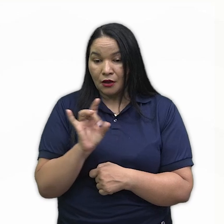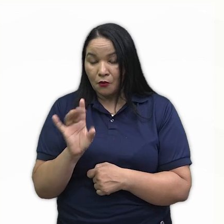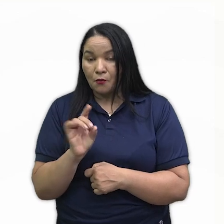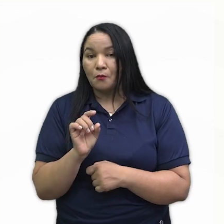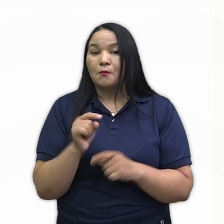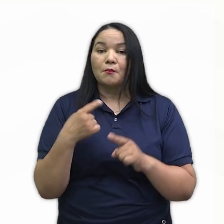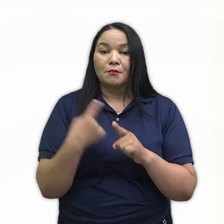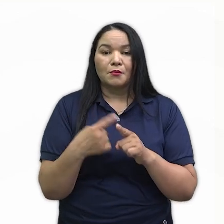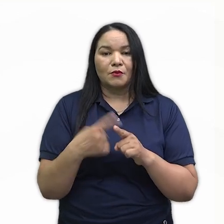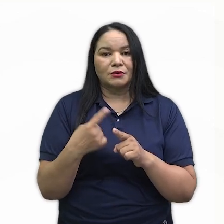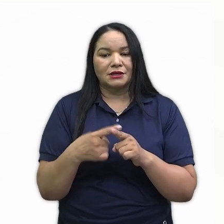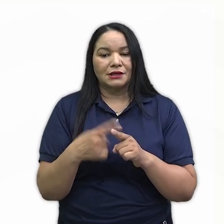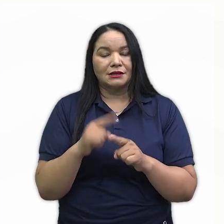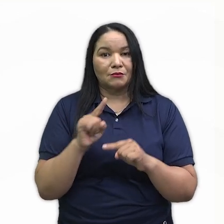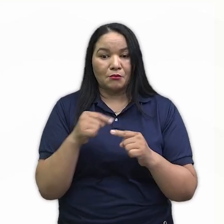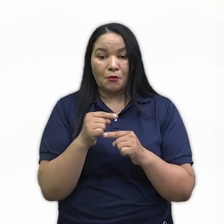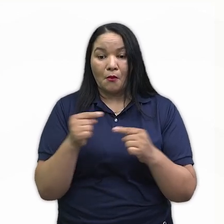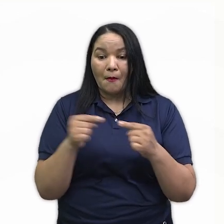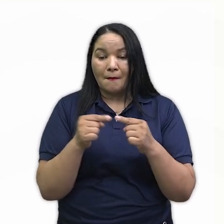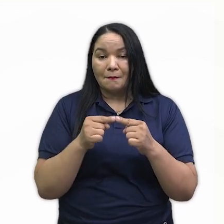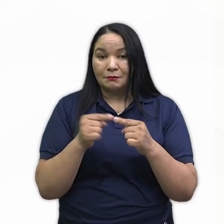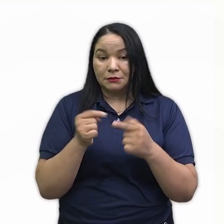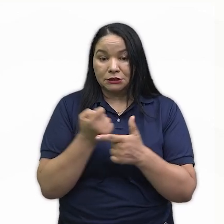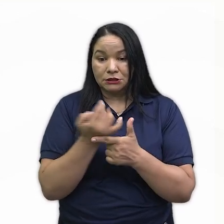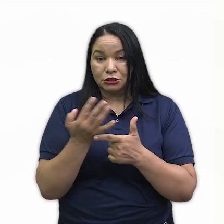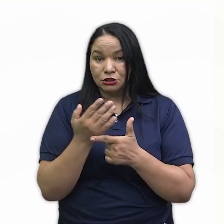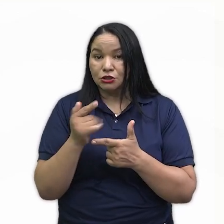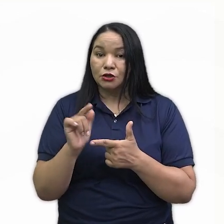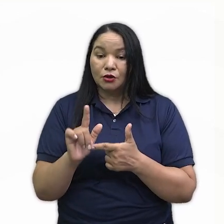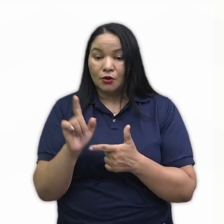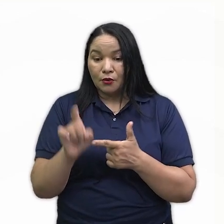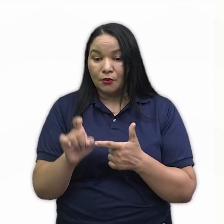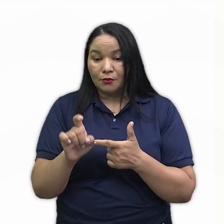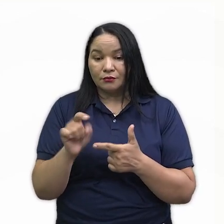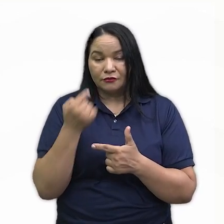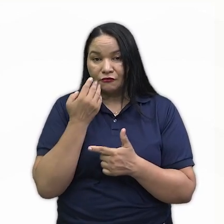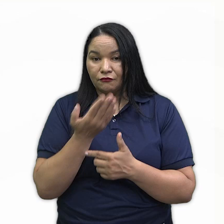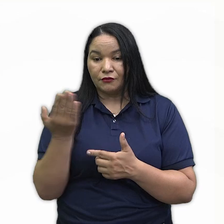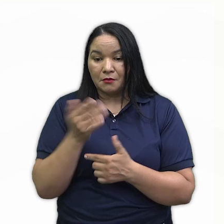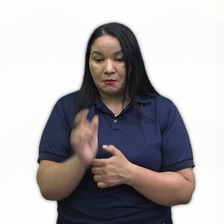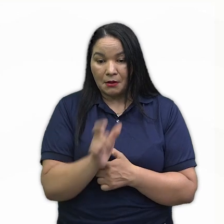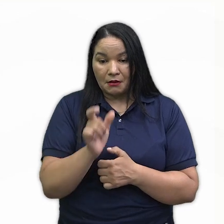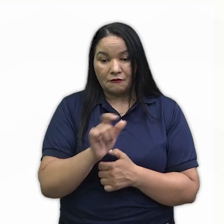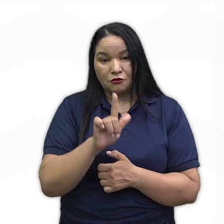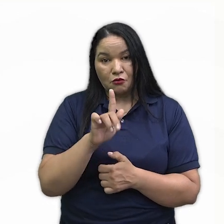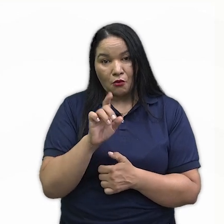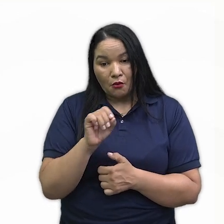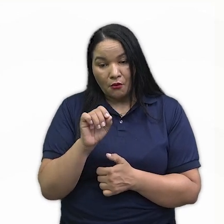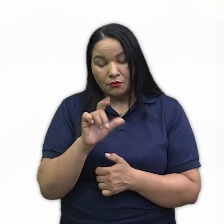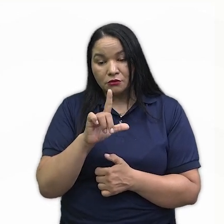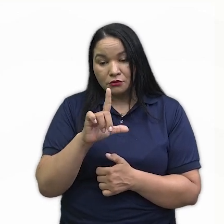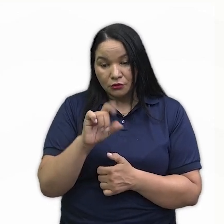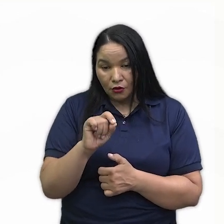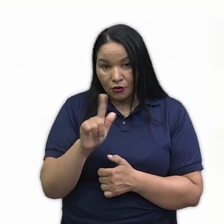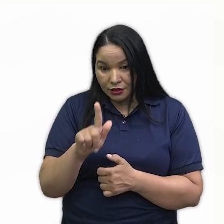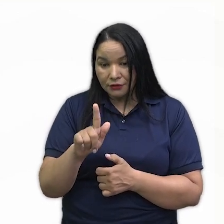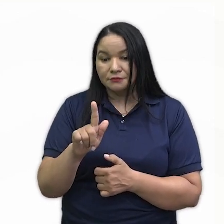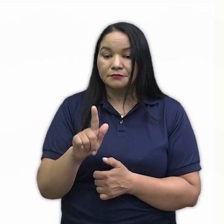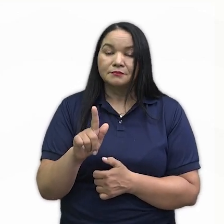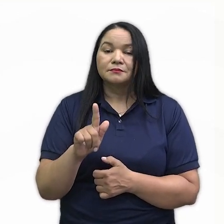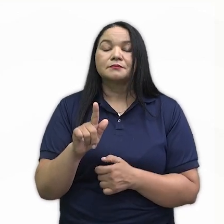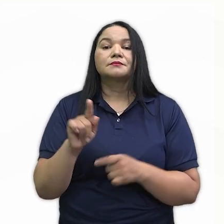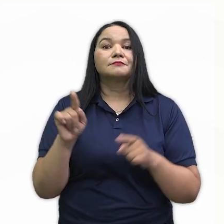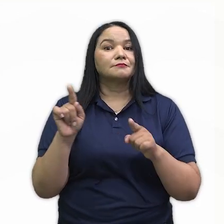há questões que o logaritmo já vem escrito ali direto na anotação padrão, como você visualiza aqui, mas